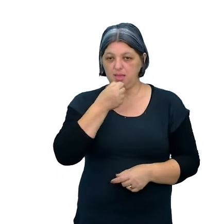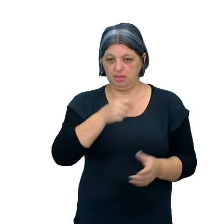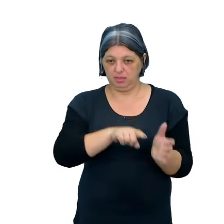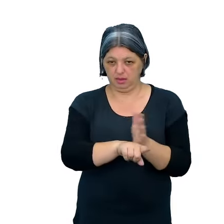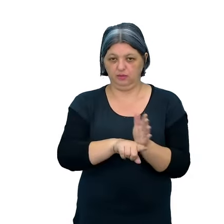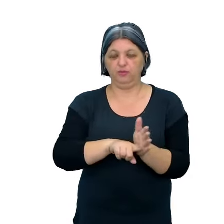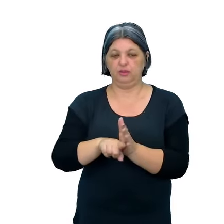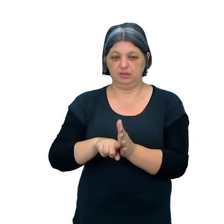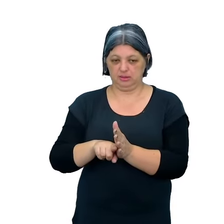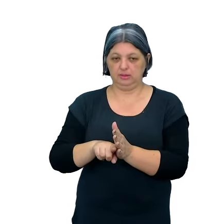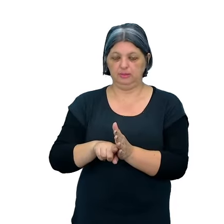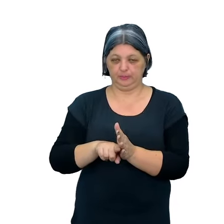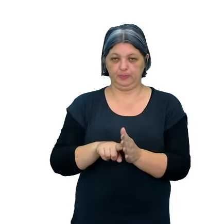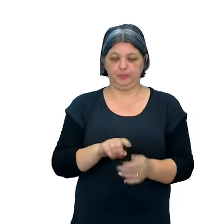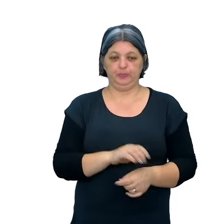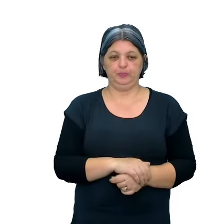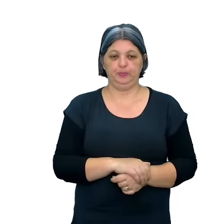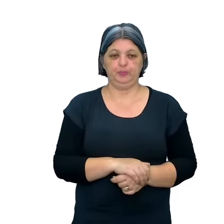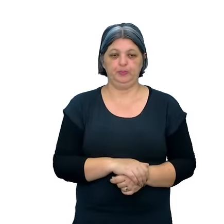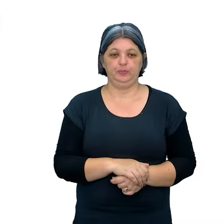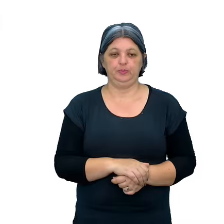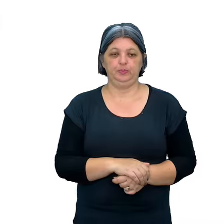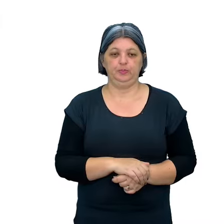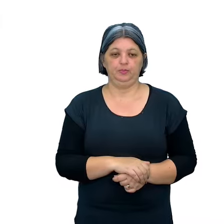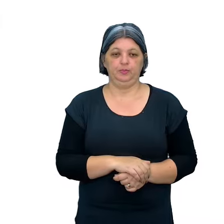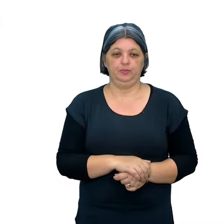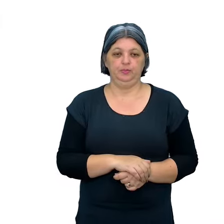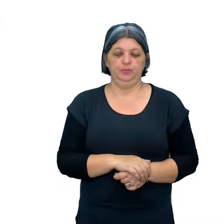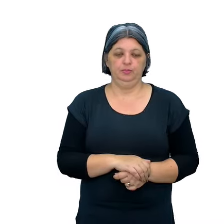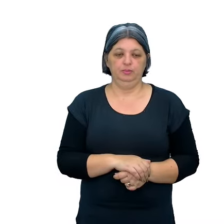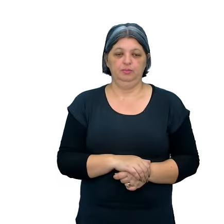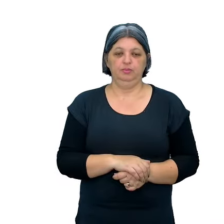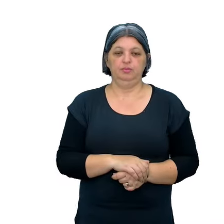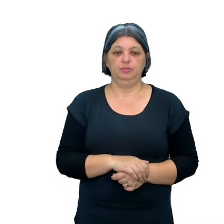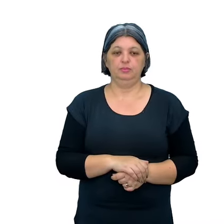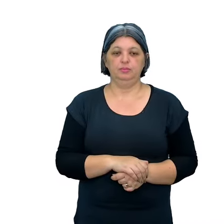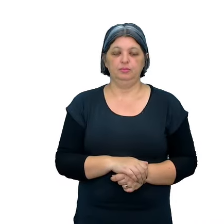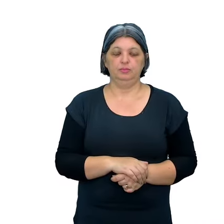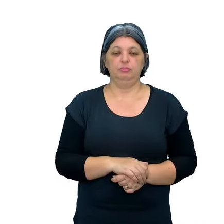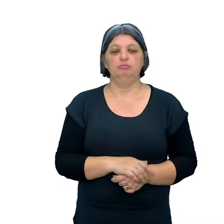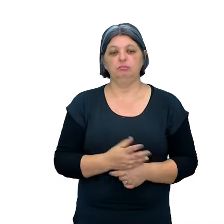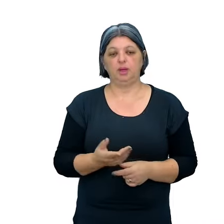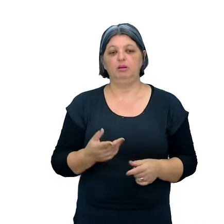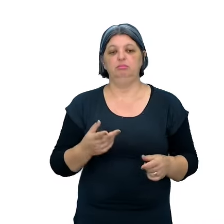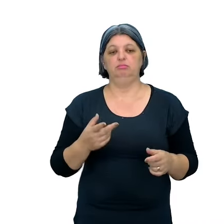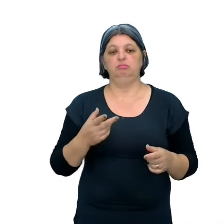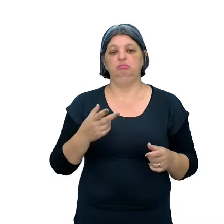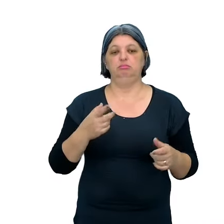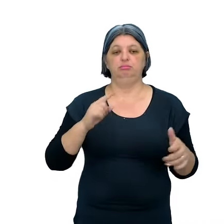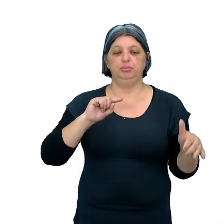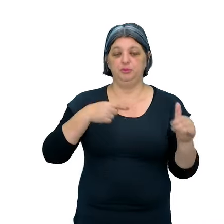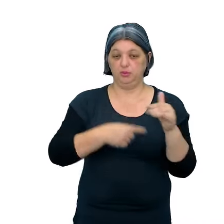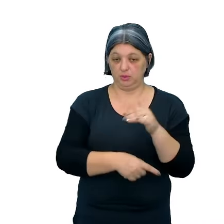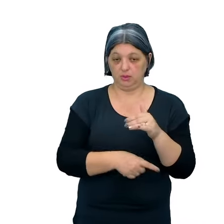numa reportagem, então, de certa maneira, serão aprofundadas lá